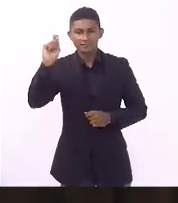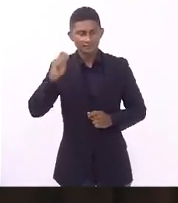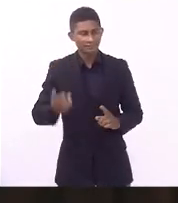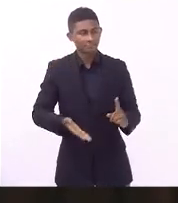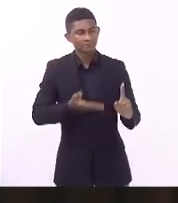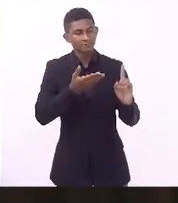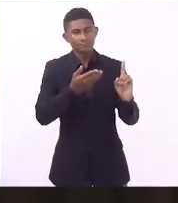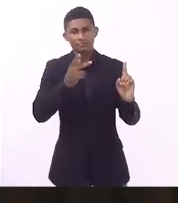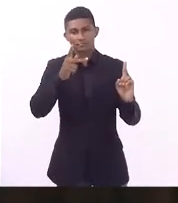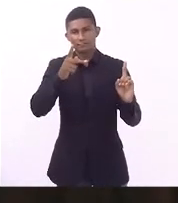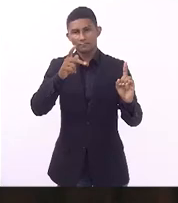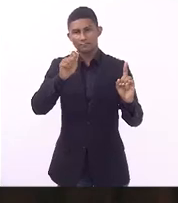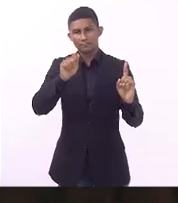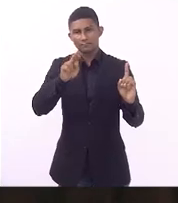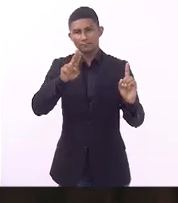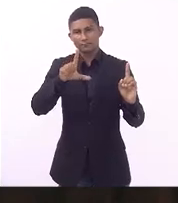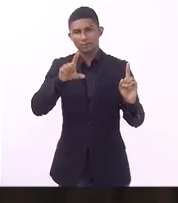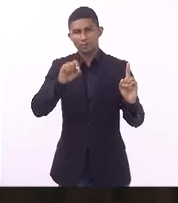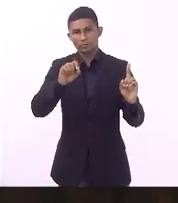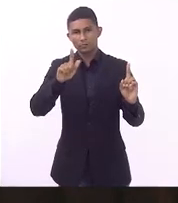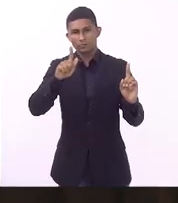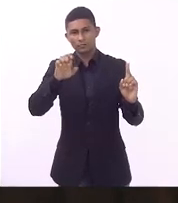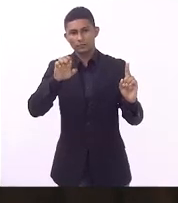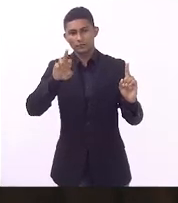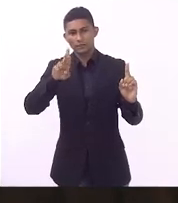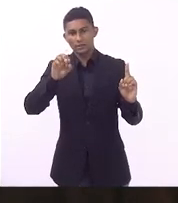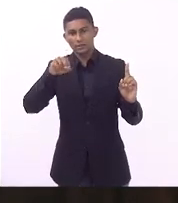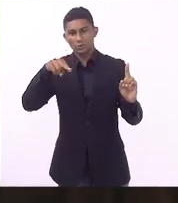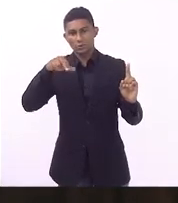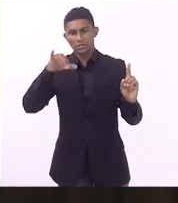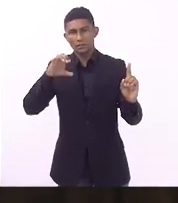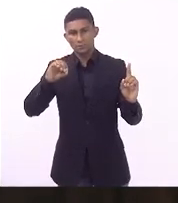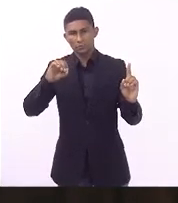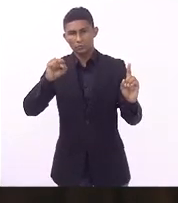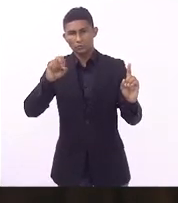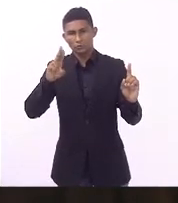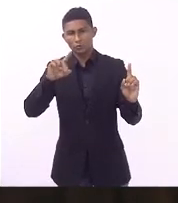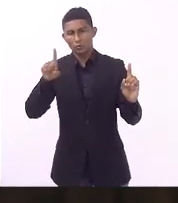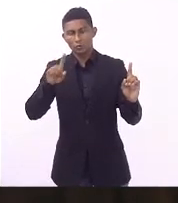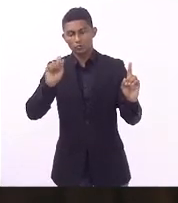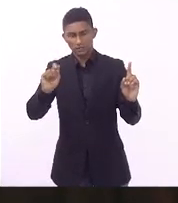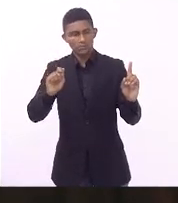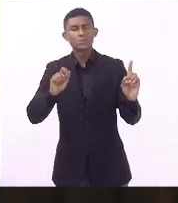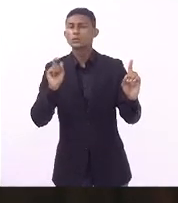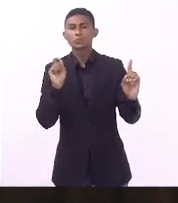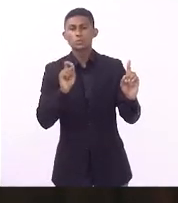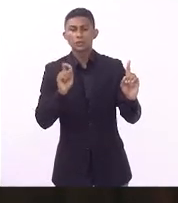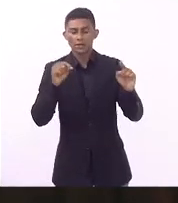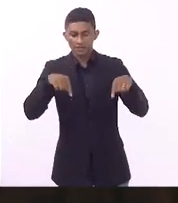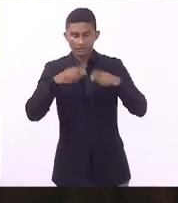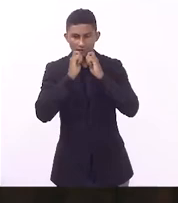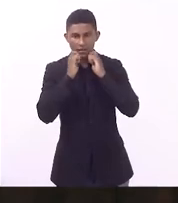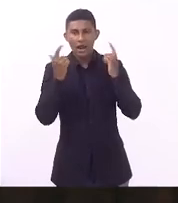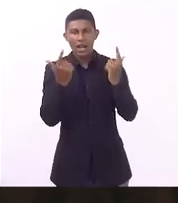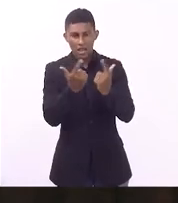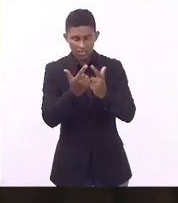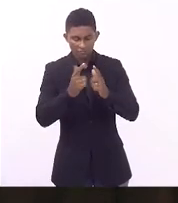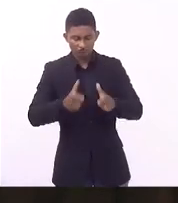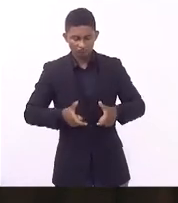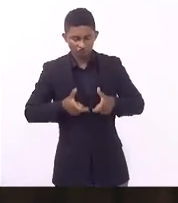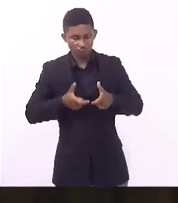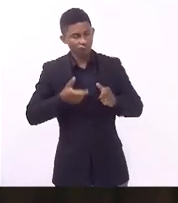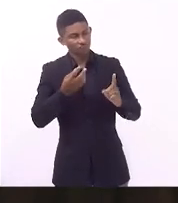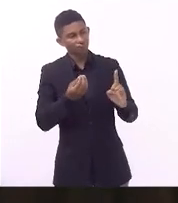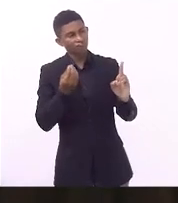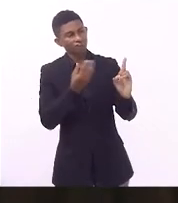Jerônimo de Souza. Esse é um reconhecimento do Parlamento Fluminense ao trabalho desenvolvido como jornalista na